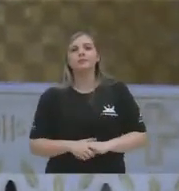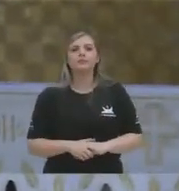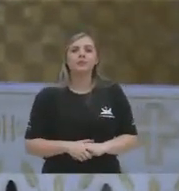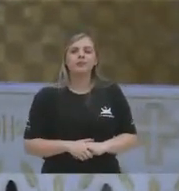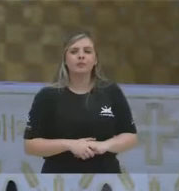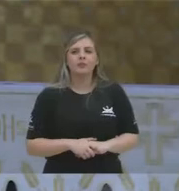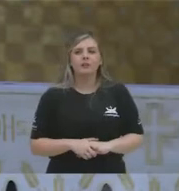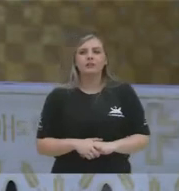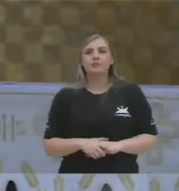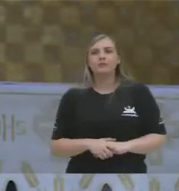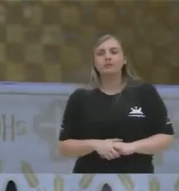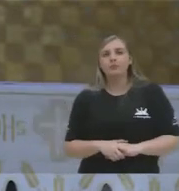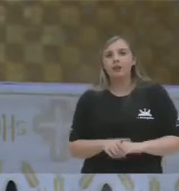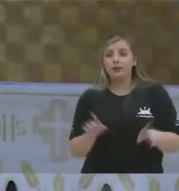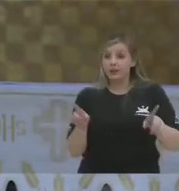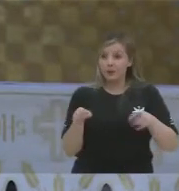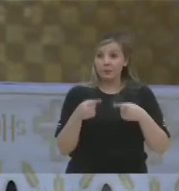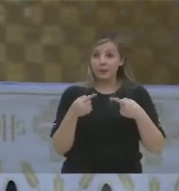Tem uma música